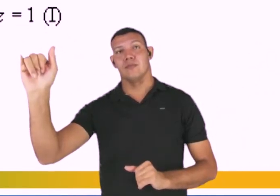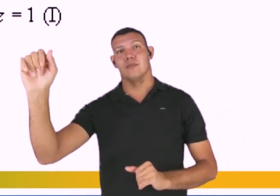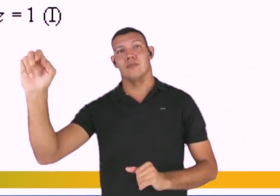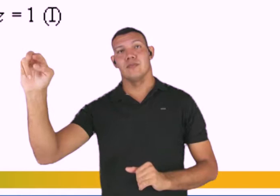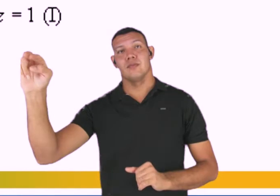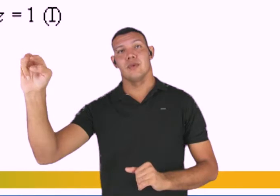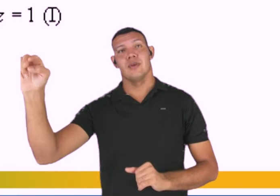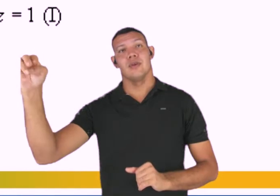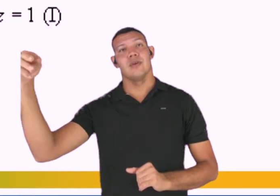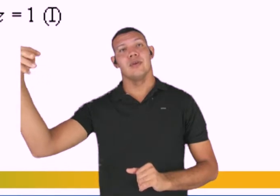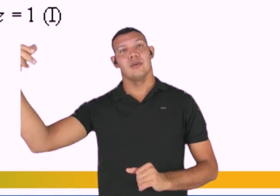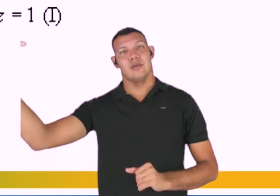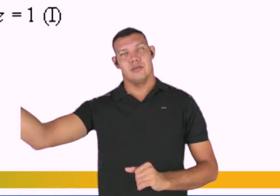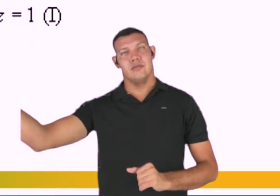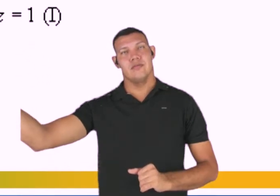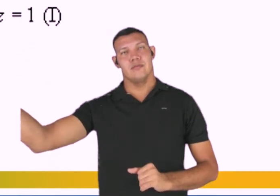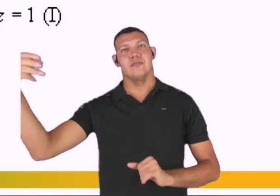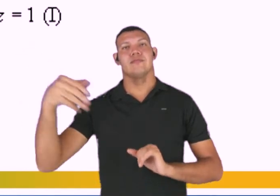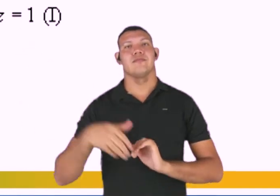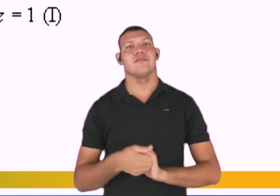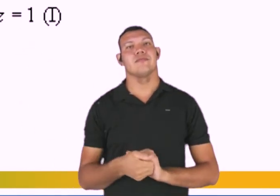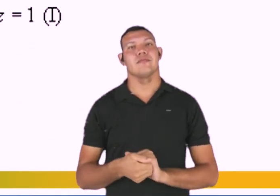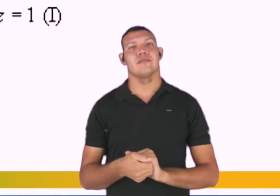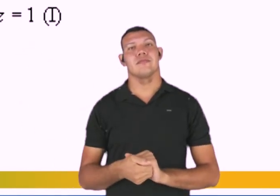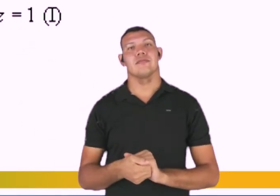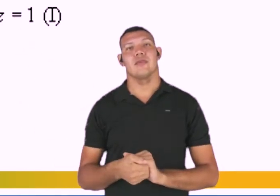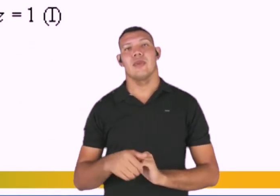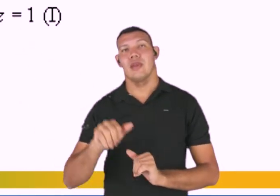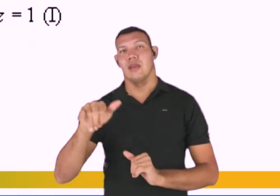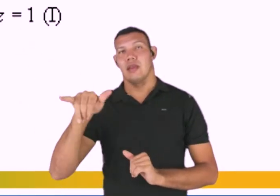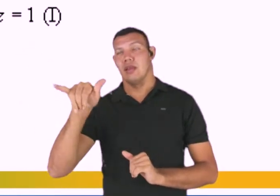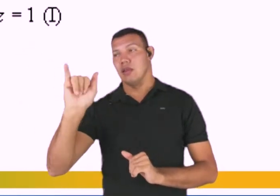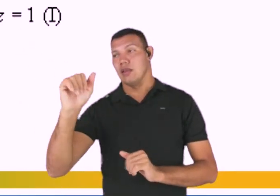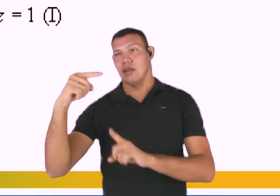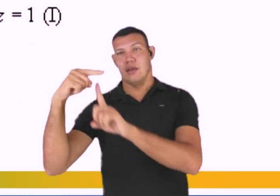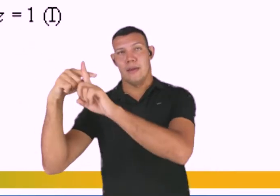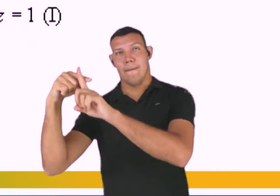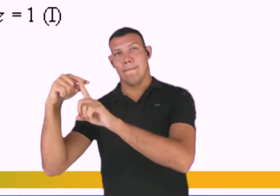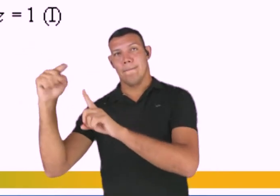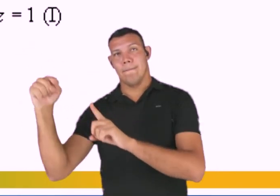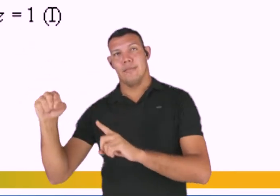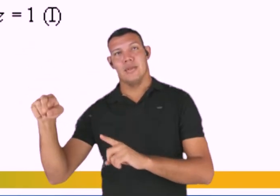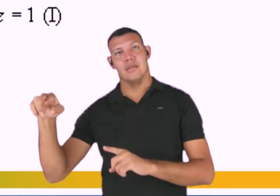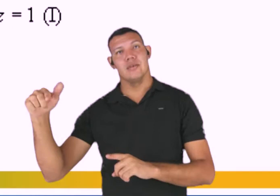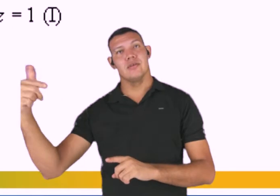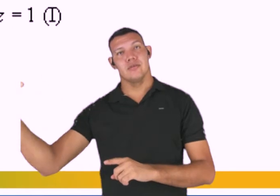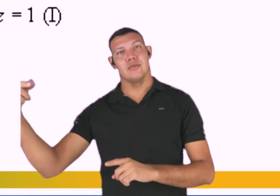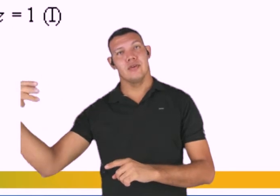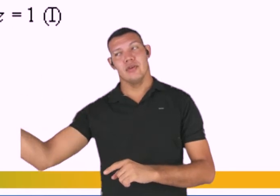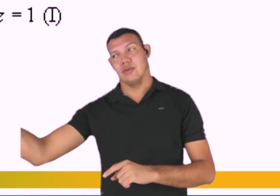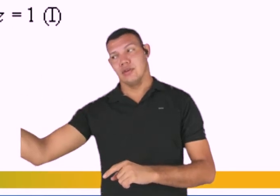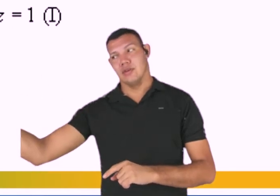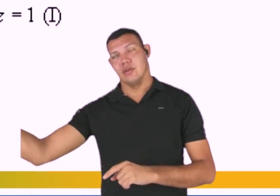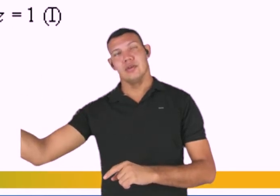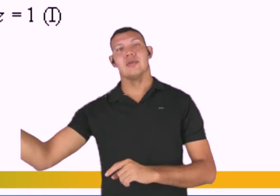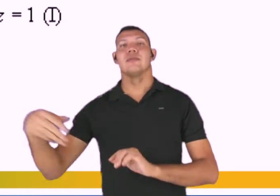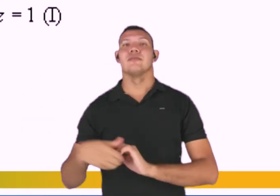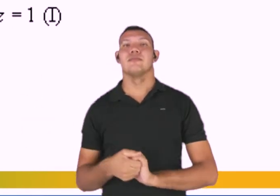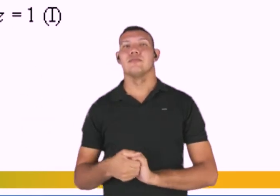equação subiu para a segunda posição, onde nós temos y mais z igual a 2. E a